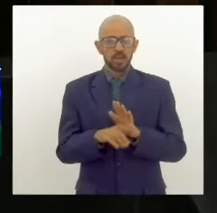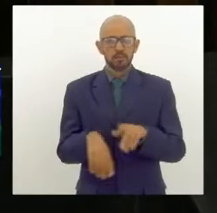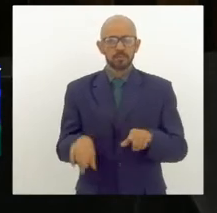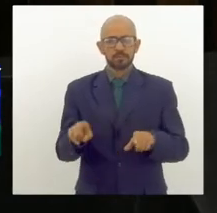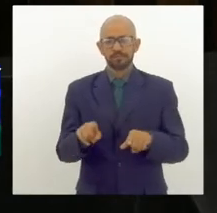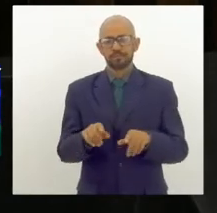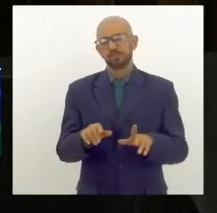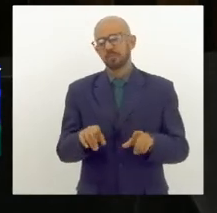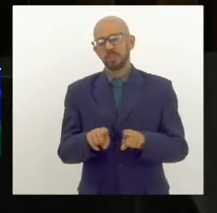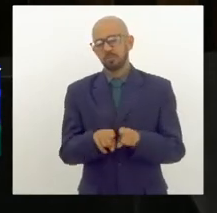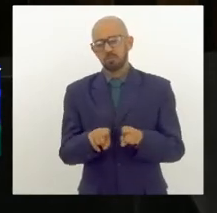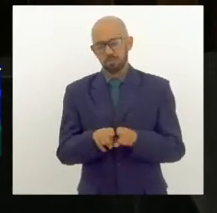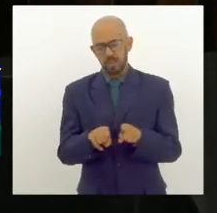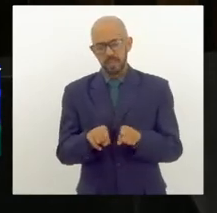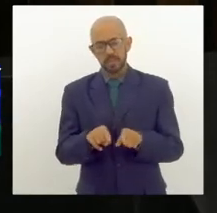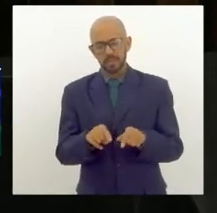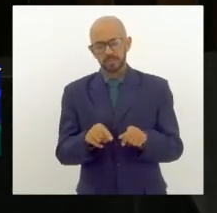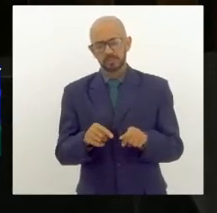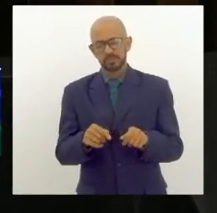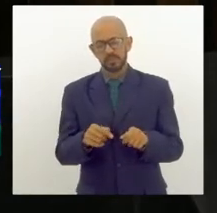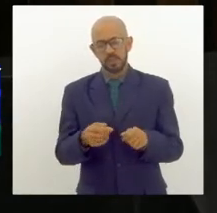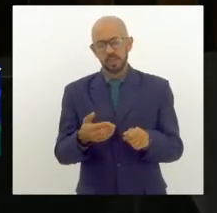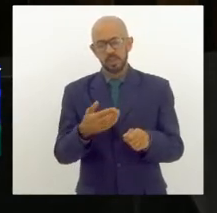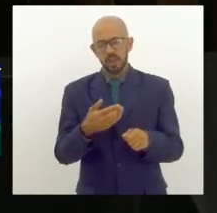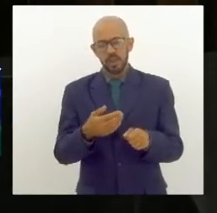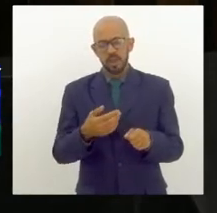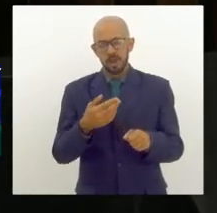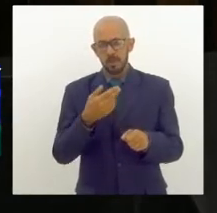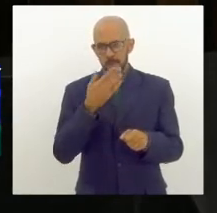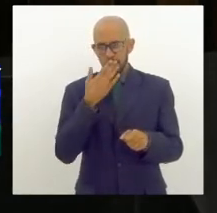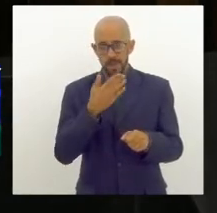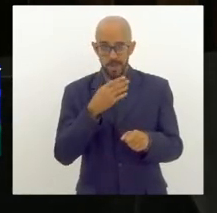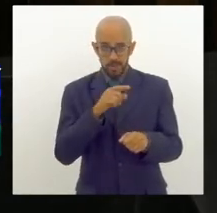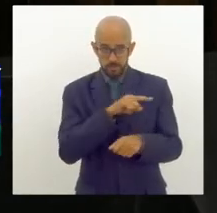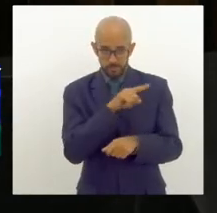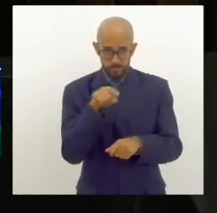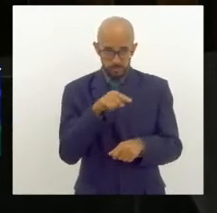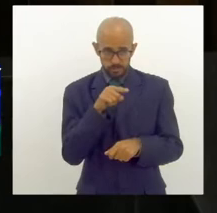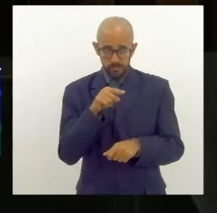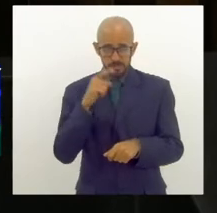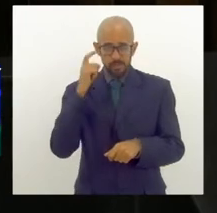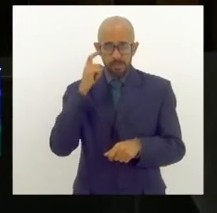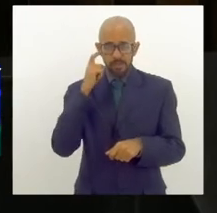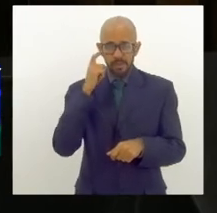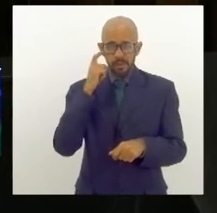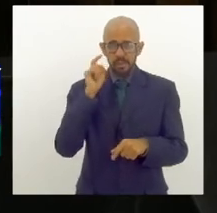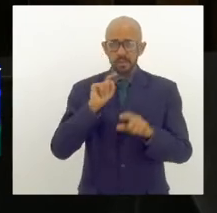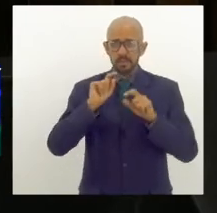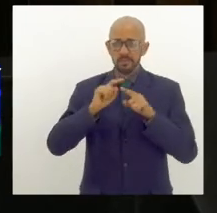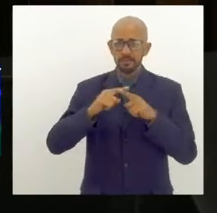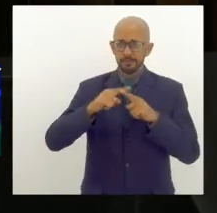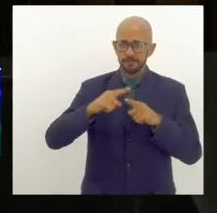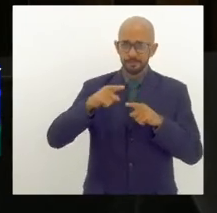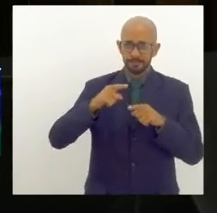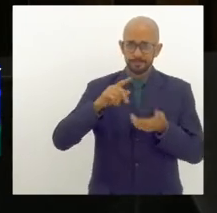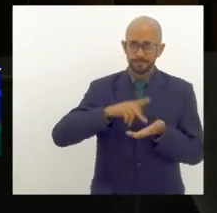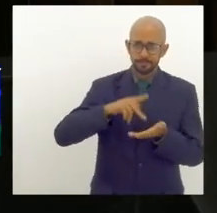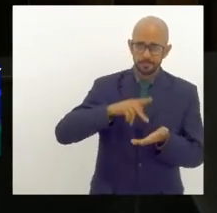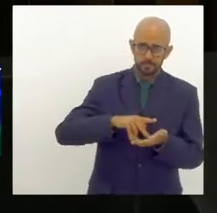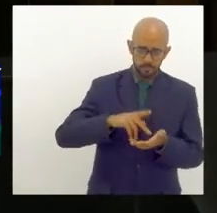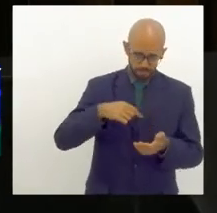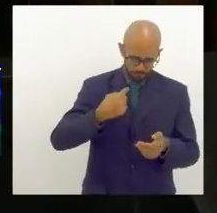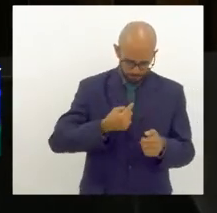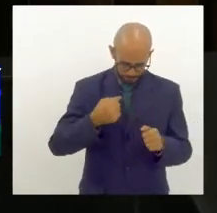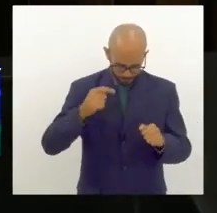E aí eu faço aqui uma provocação, que eu acho que é absolutamente pertinente, é que nós possamos, de fato,